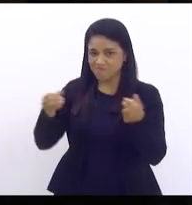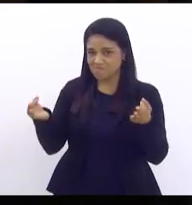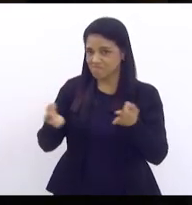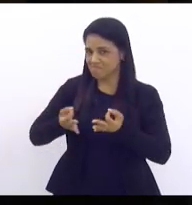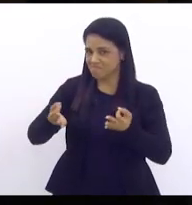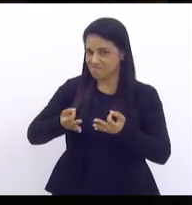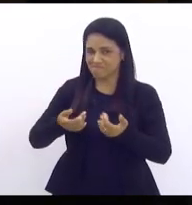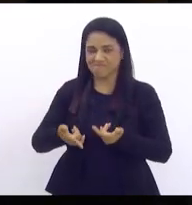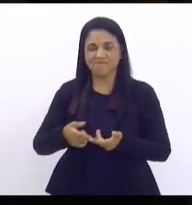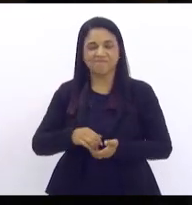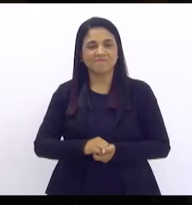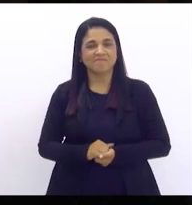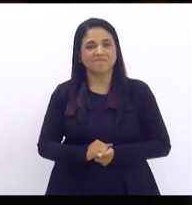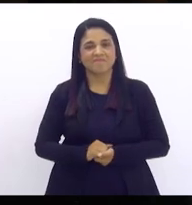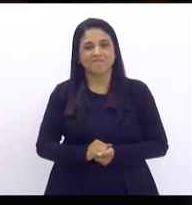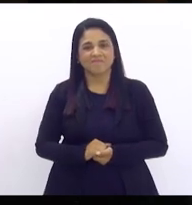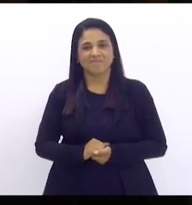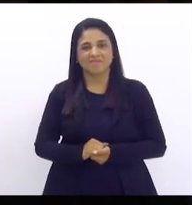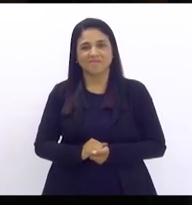Mas,